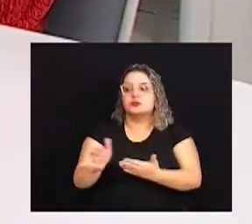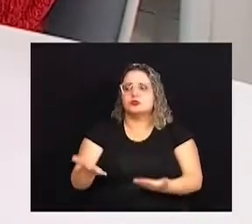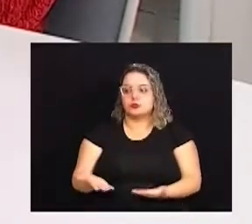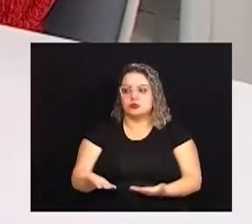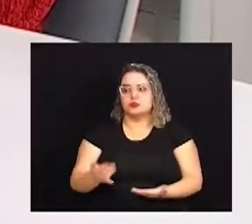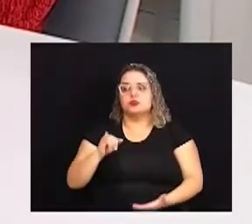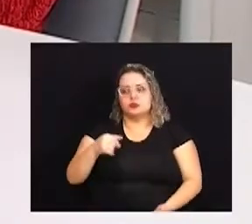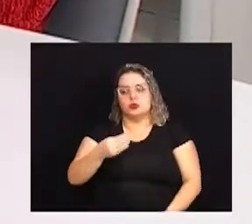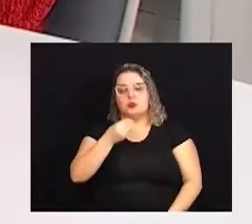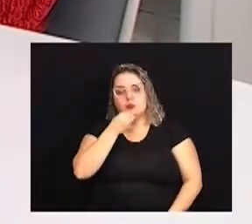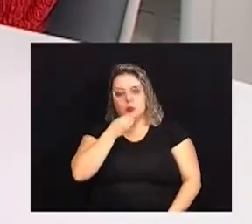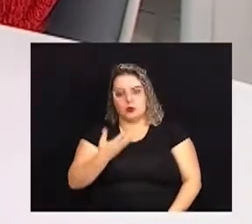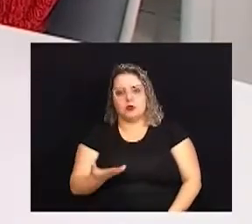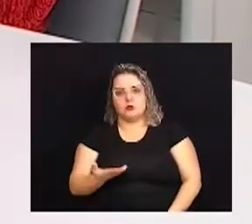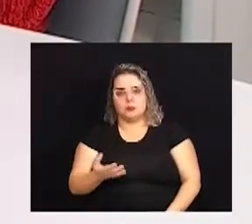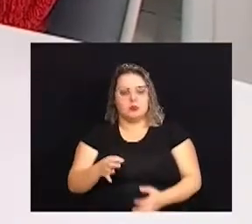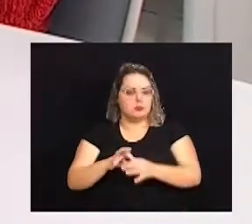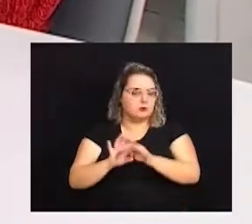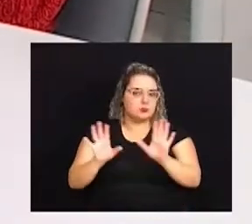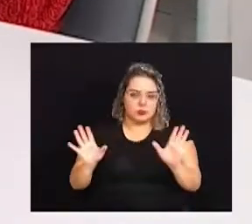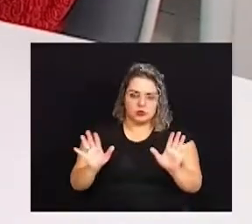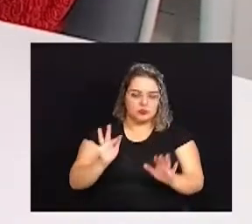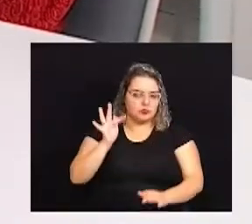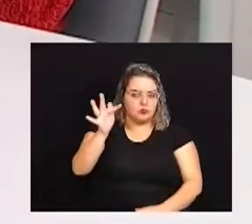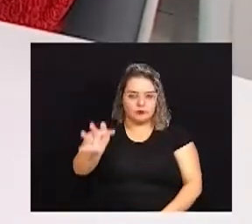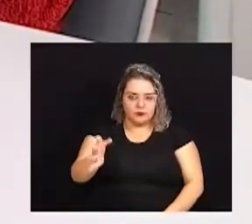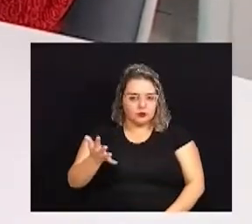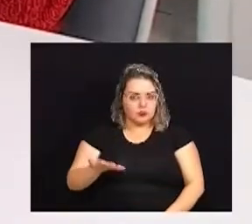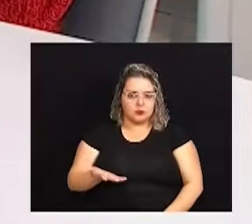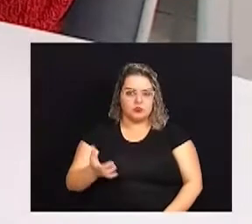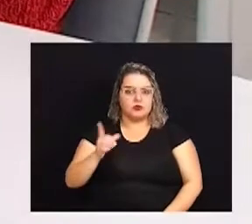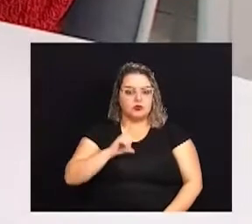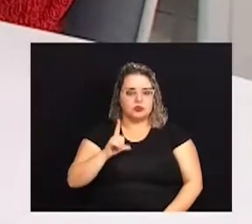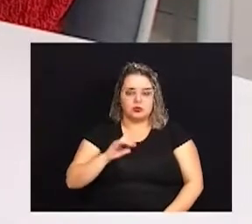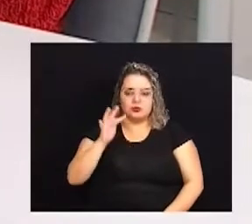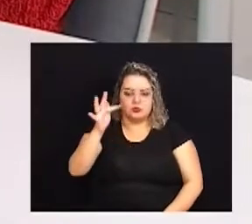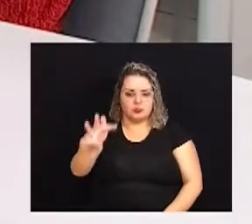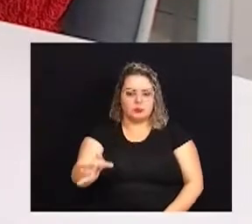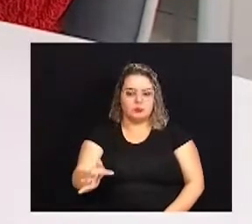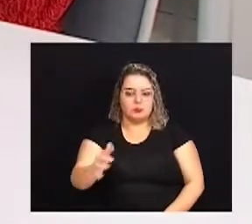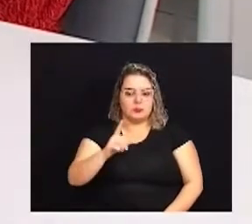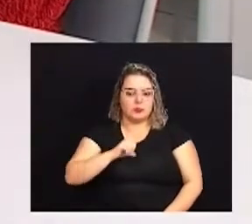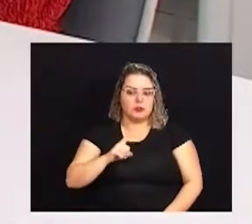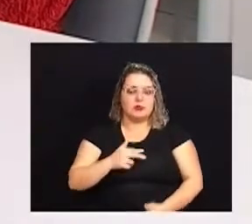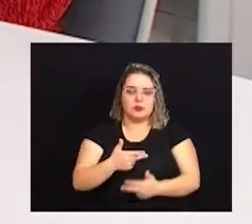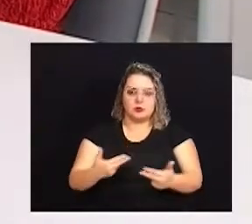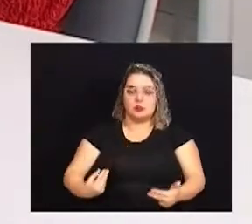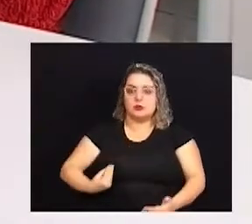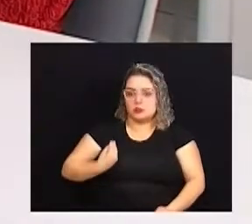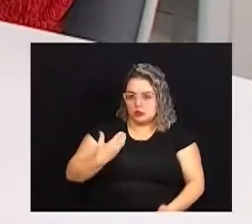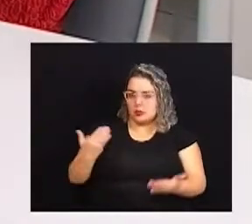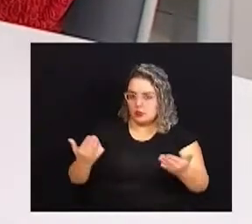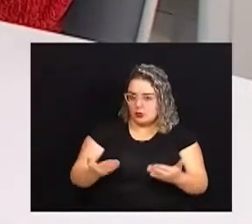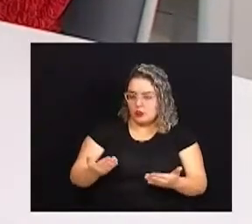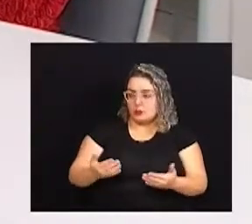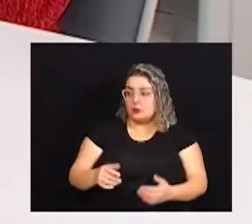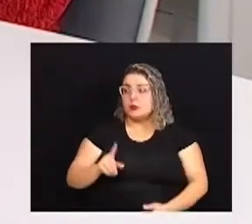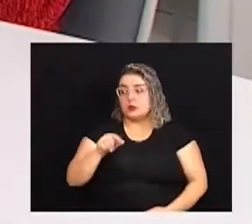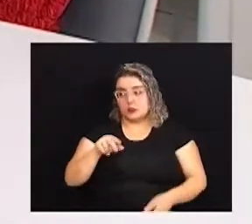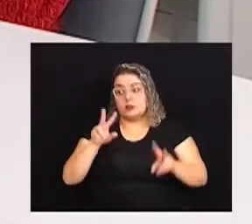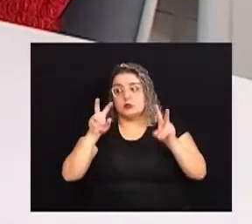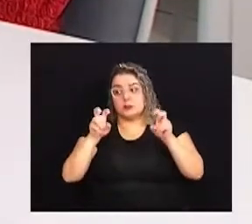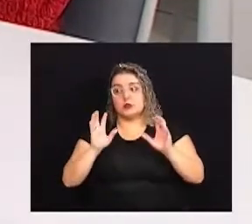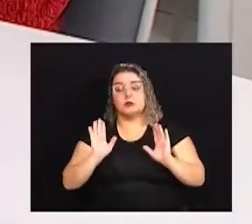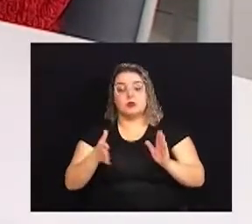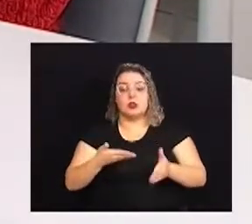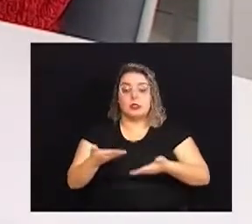um custo que nós chamamos de custo de oportunidade. Aquilo que eu abro mão no futuro, de ter no futuro, para ter algo no presente. E esse